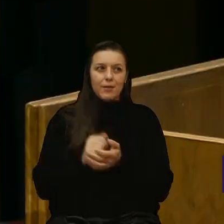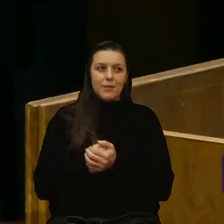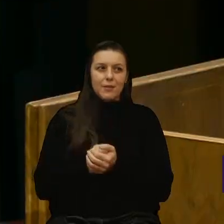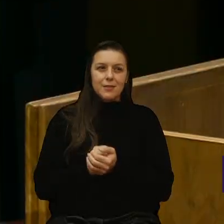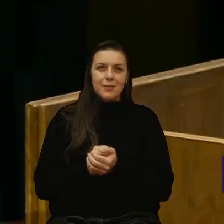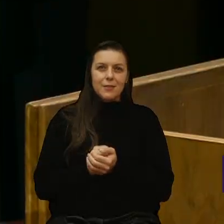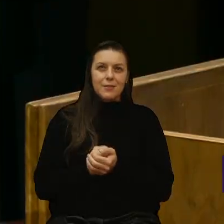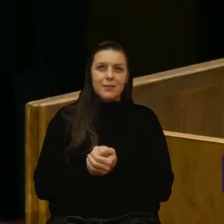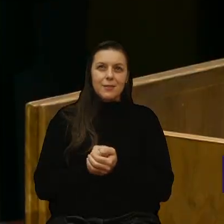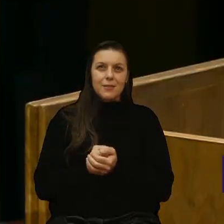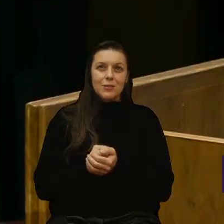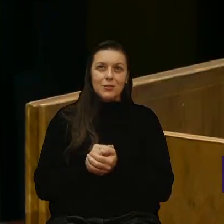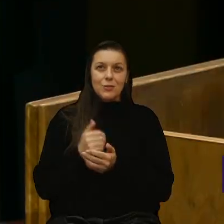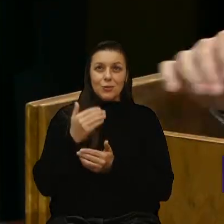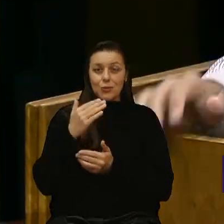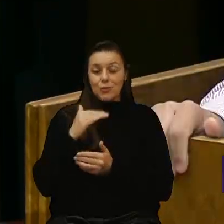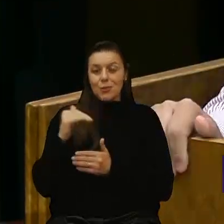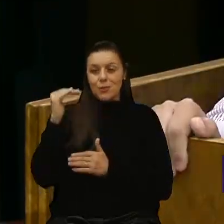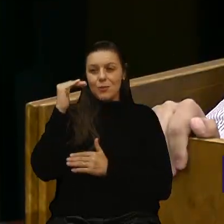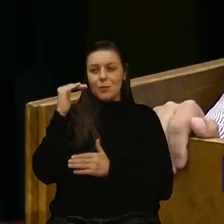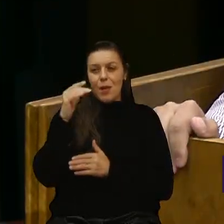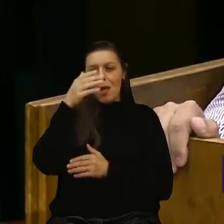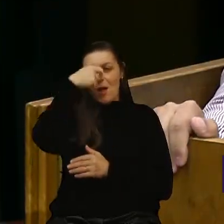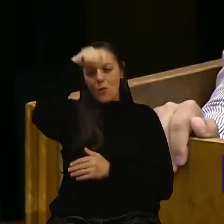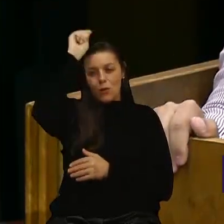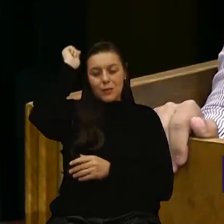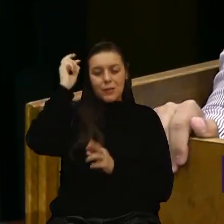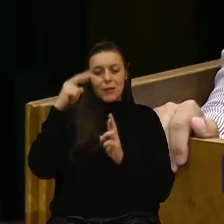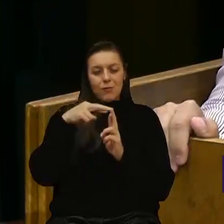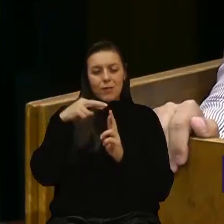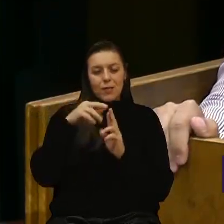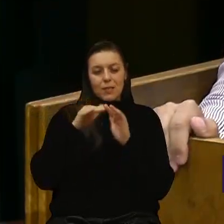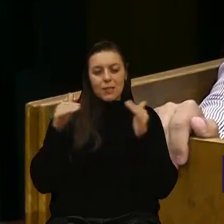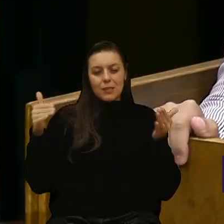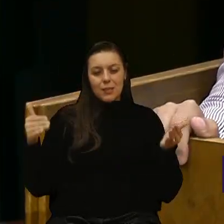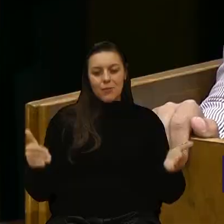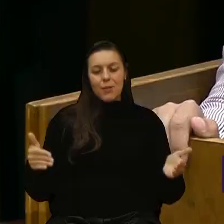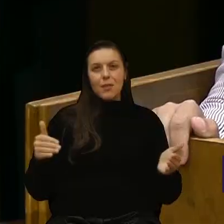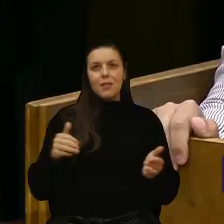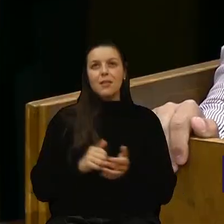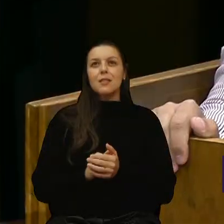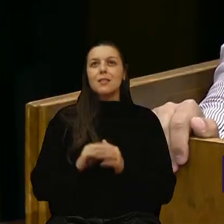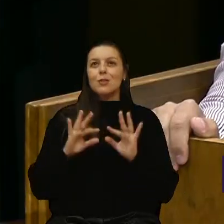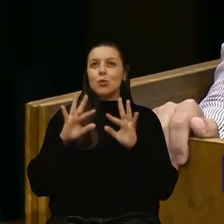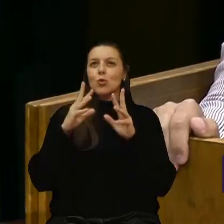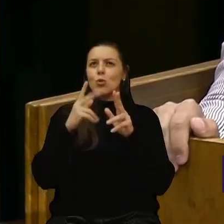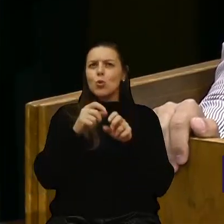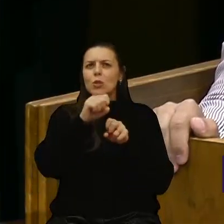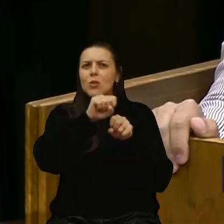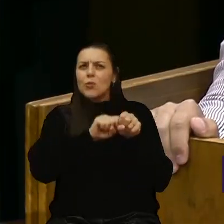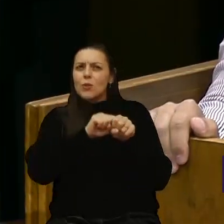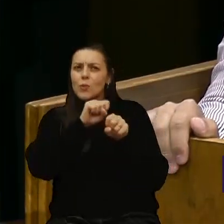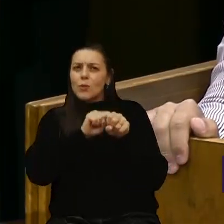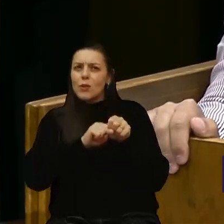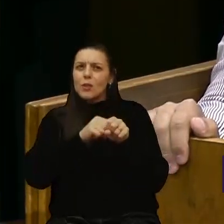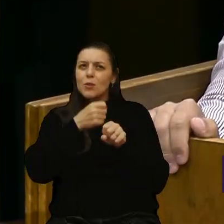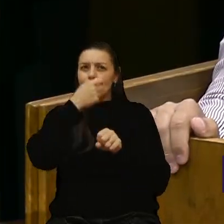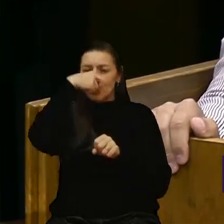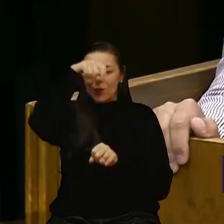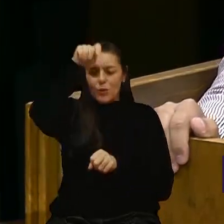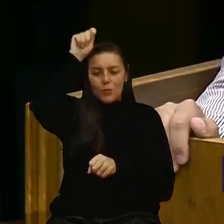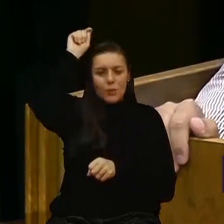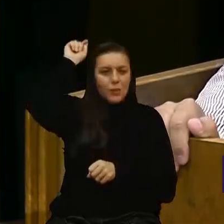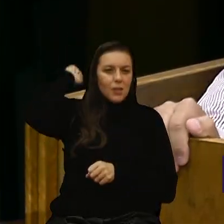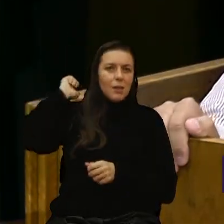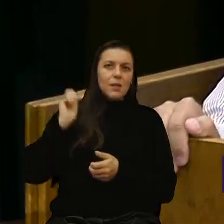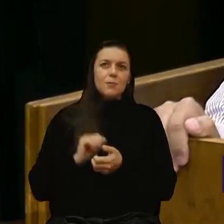de ensino superior, mas a UCS é a nossa referência dessa mesa Todos nós, eu acho que nos formamos, somos egressos. A vereadora